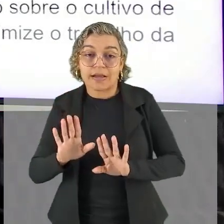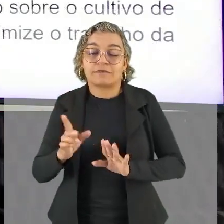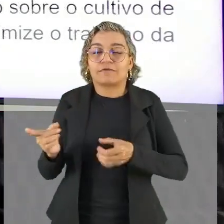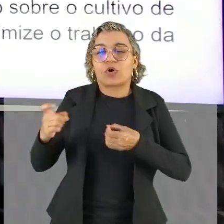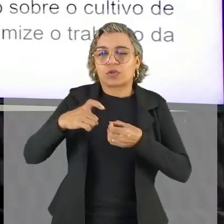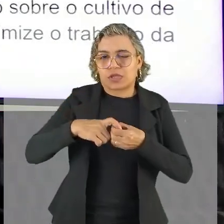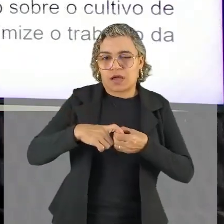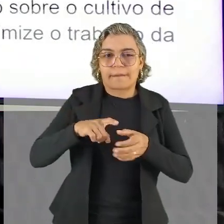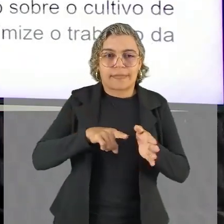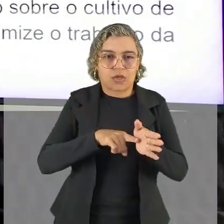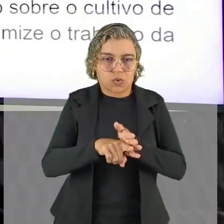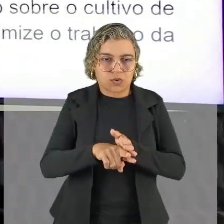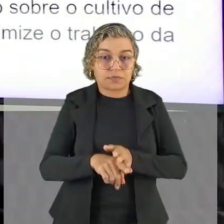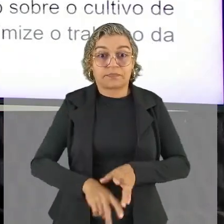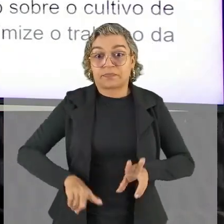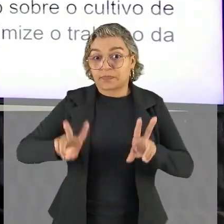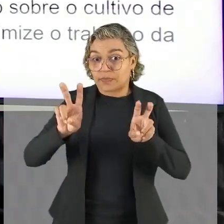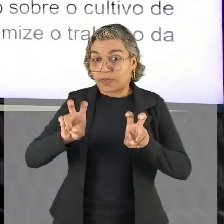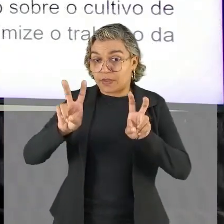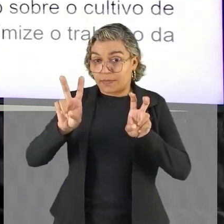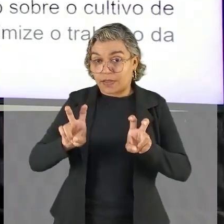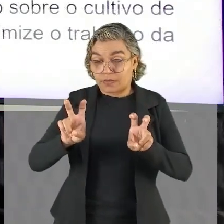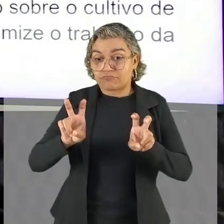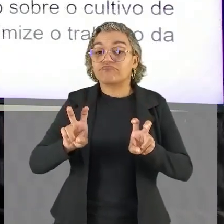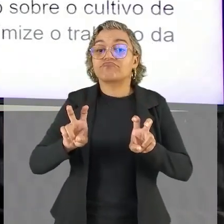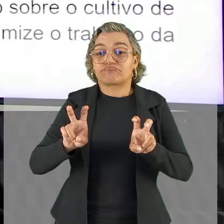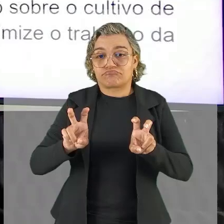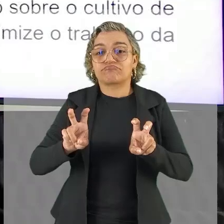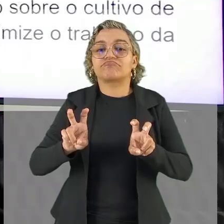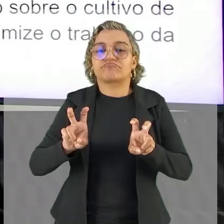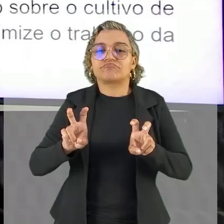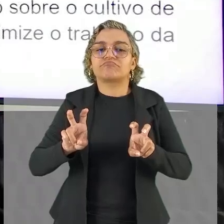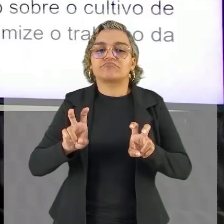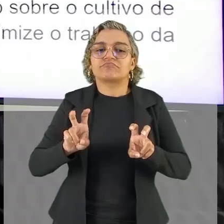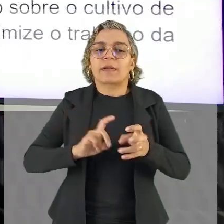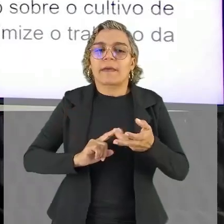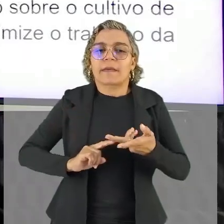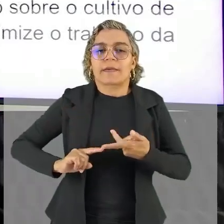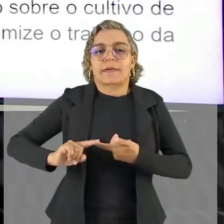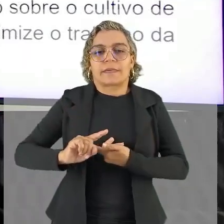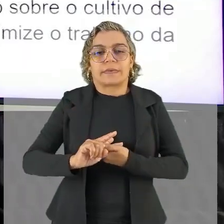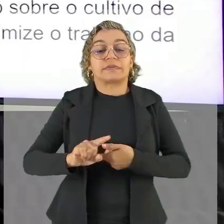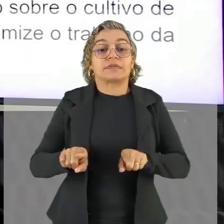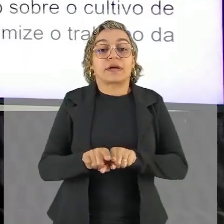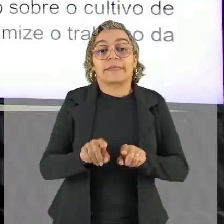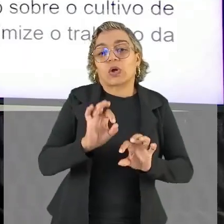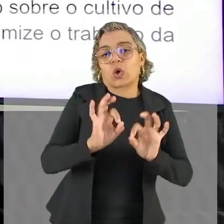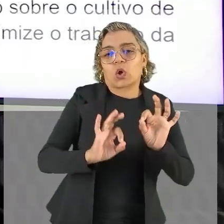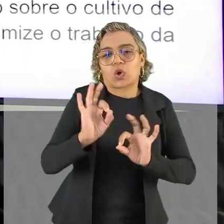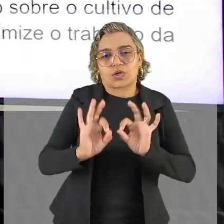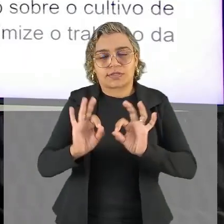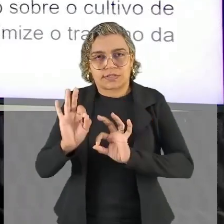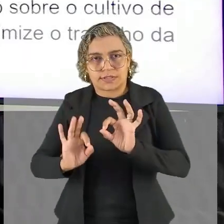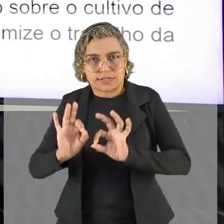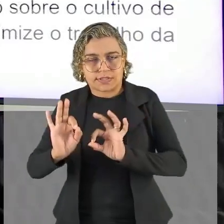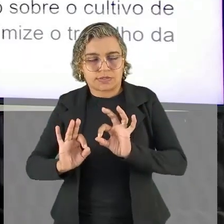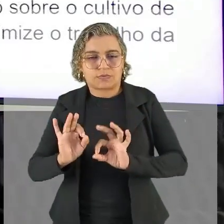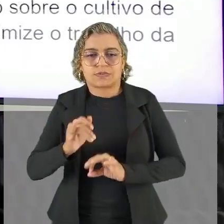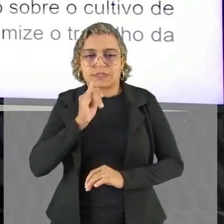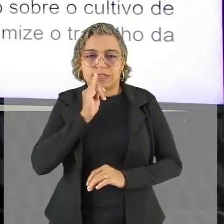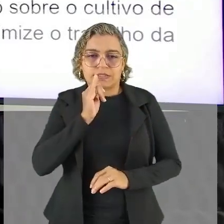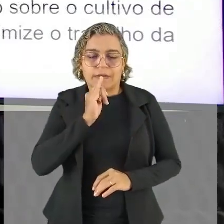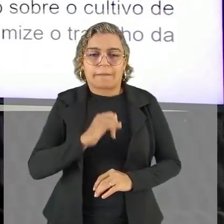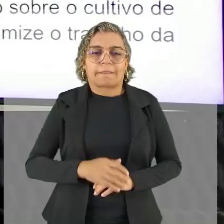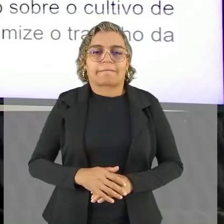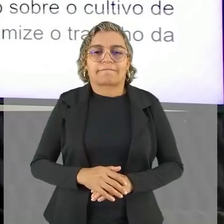questão, temática, aspectos temáticos dos textos e organização enunciativa, ou seja,